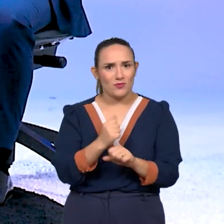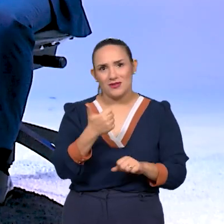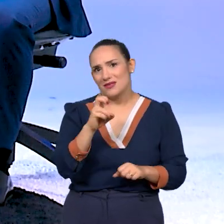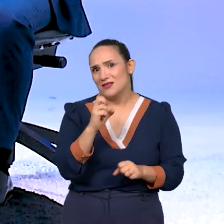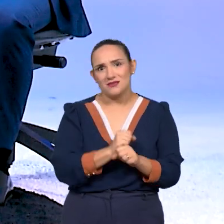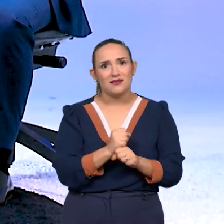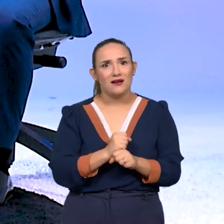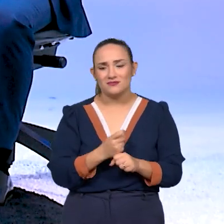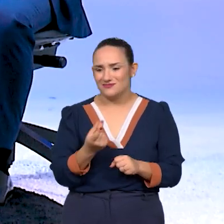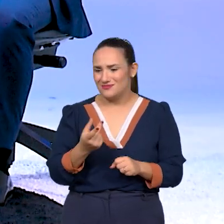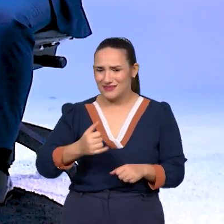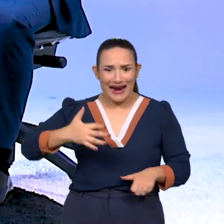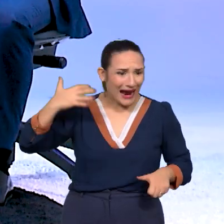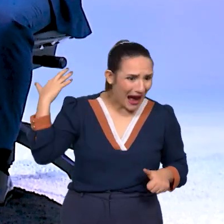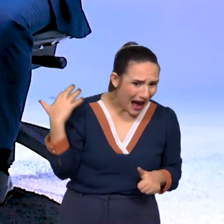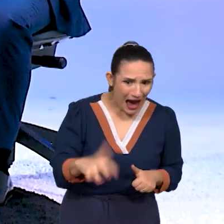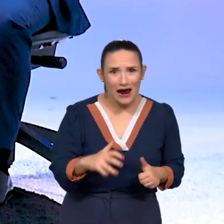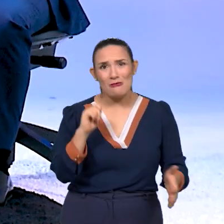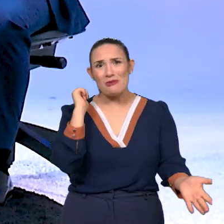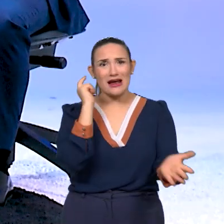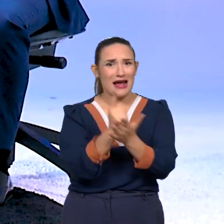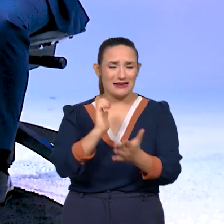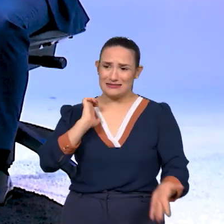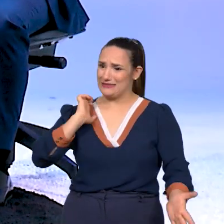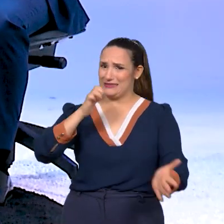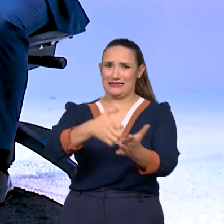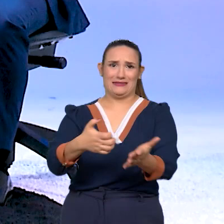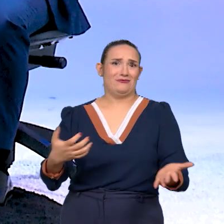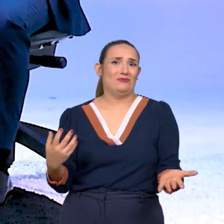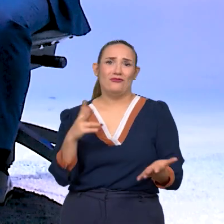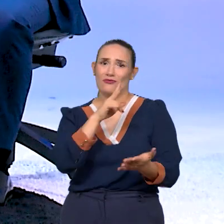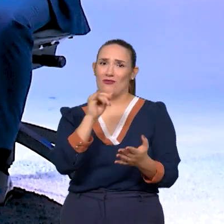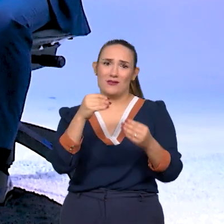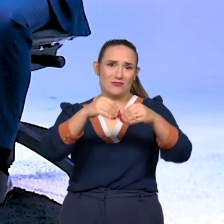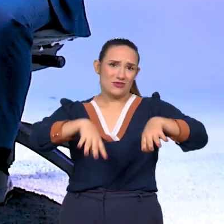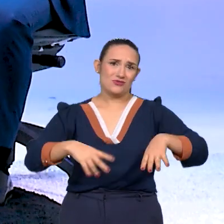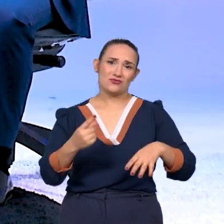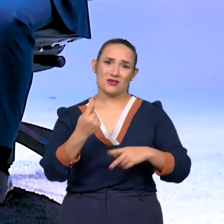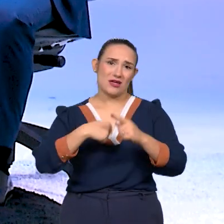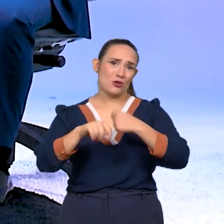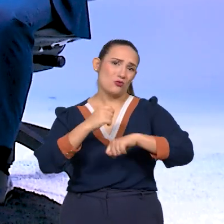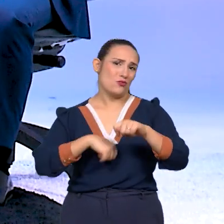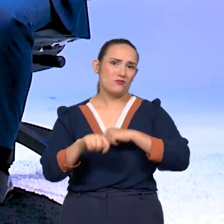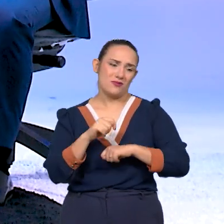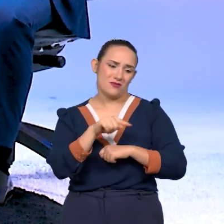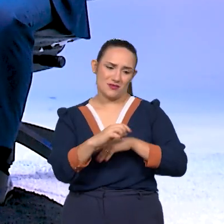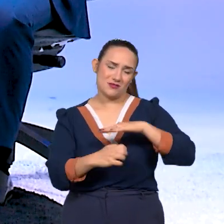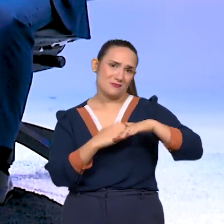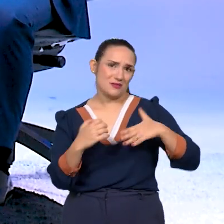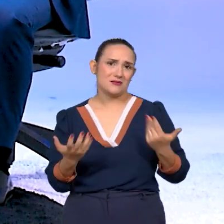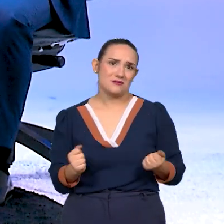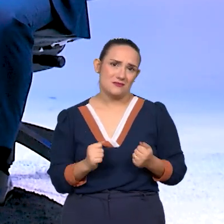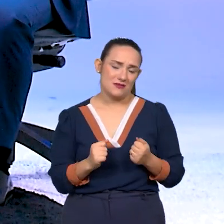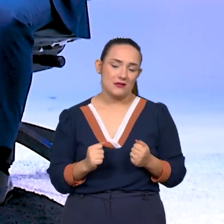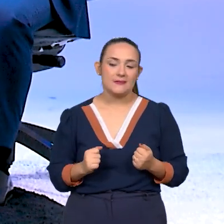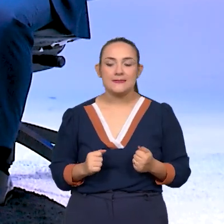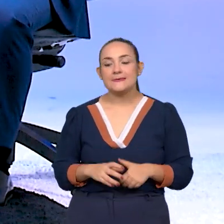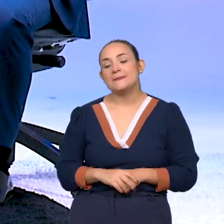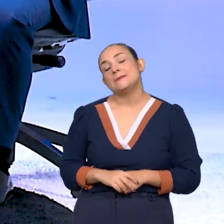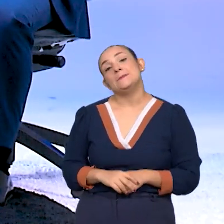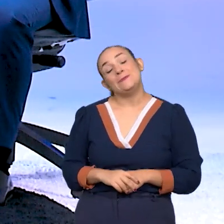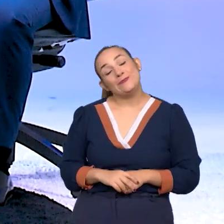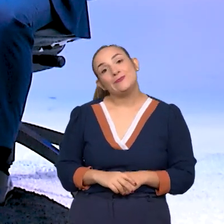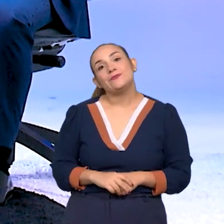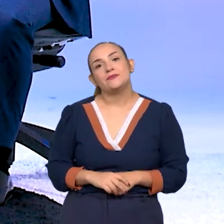um impacto prejudicial pra saúde Econômica de dessas empresas não é o que muitos esperavam é que o